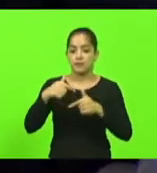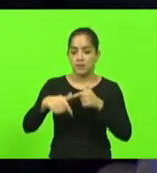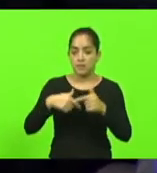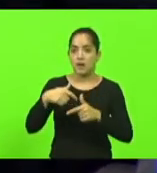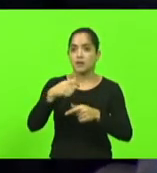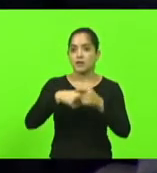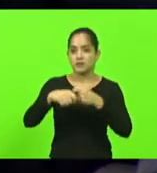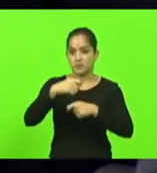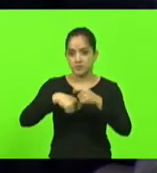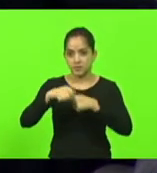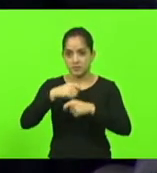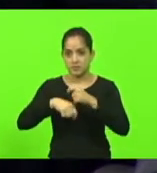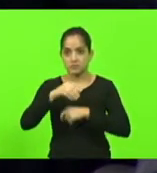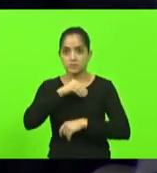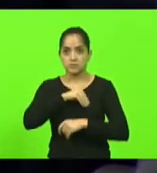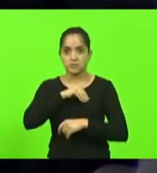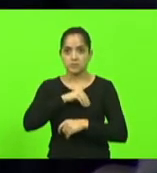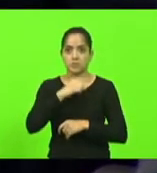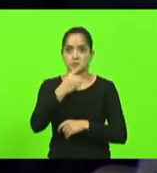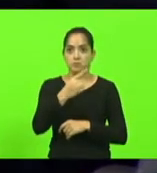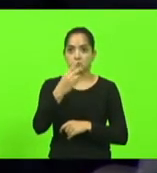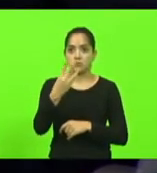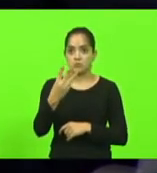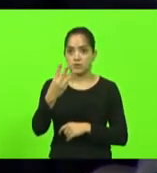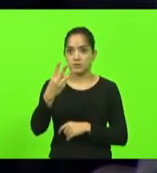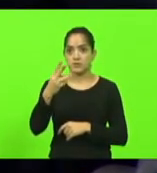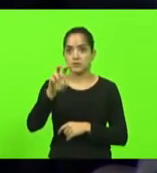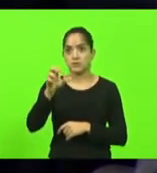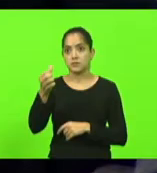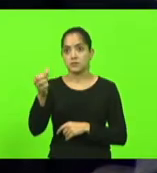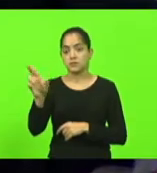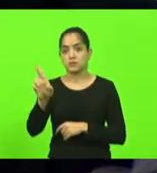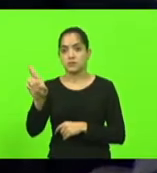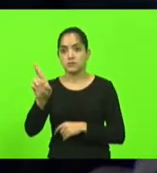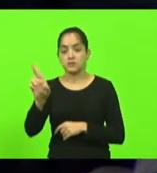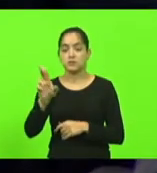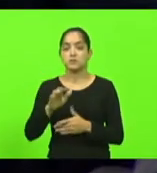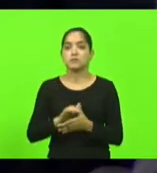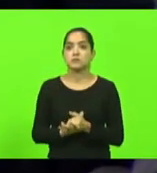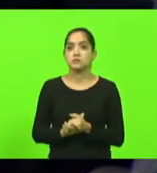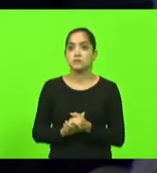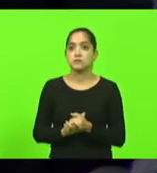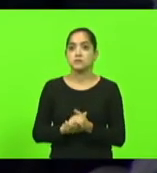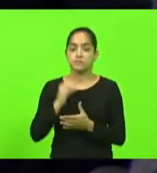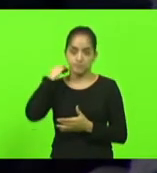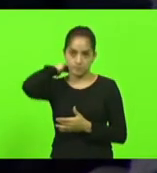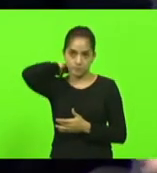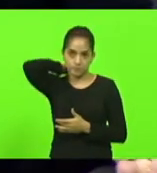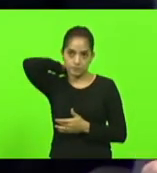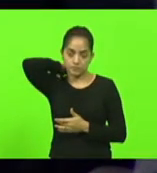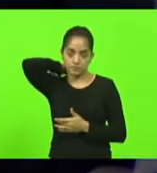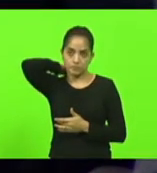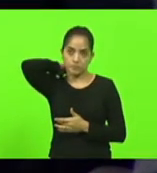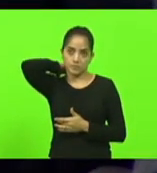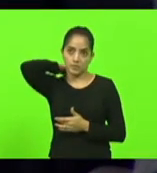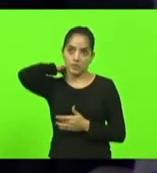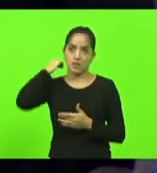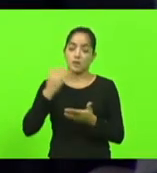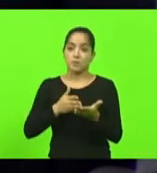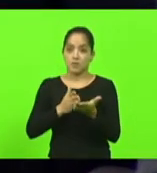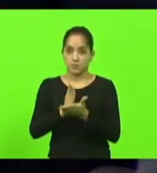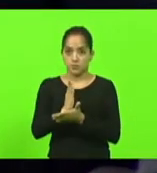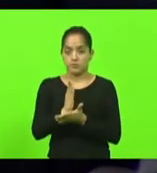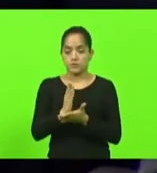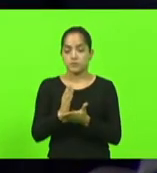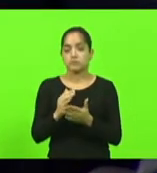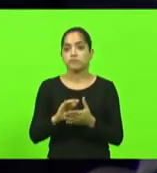numa remuneração de R$ 1.356 por mês. Só fazendo a síntese aqui, nosso parecer pela aprovação.